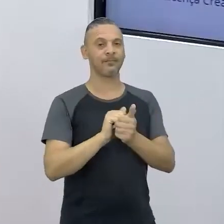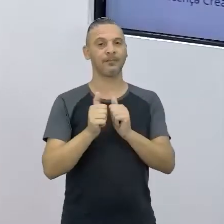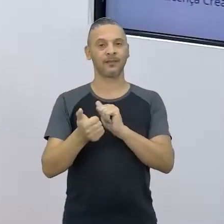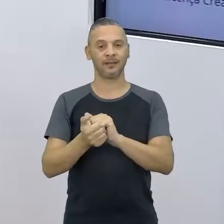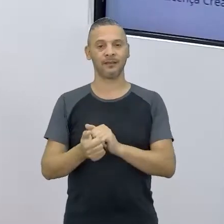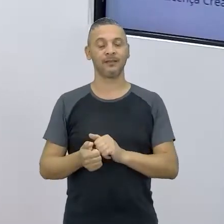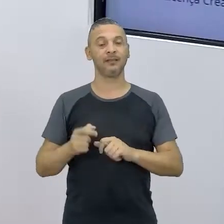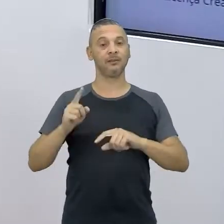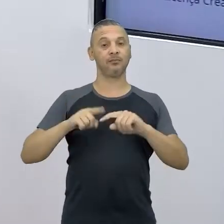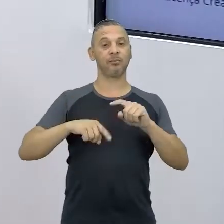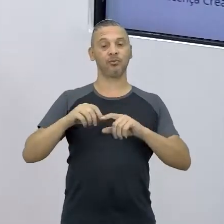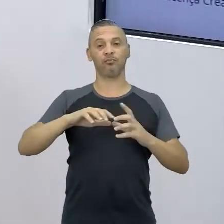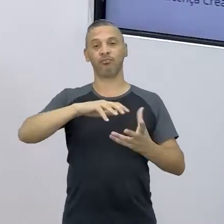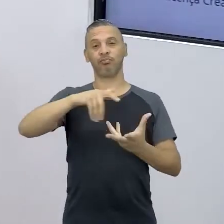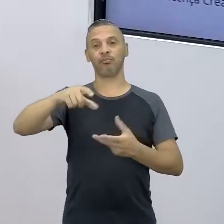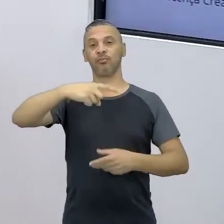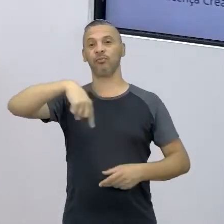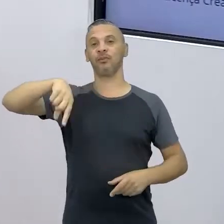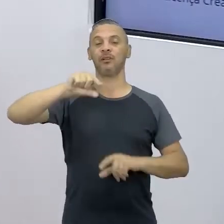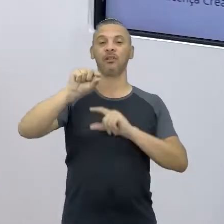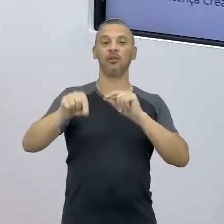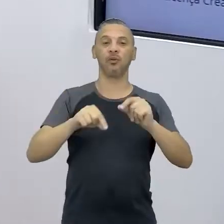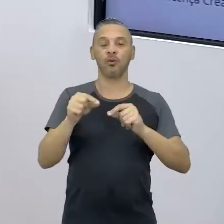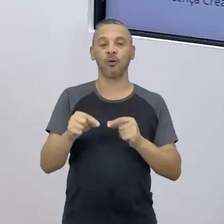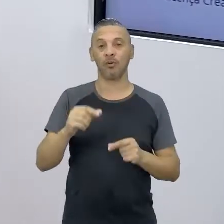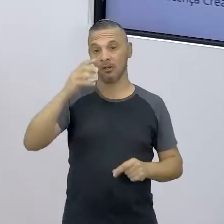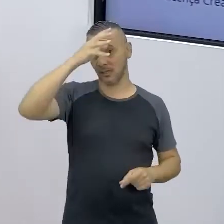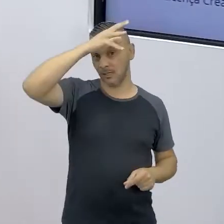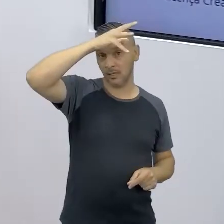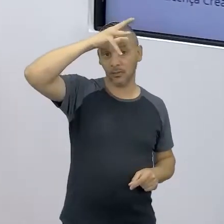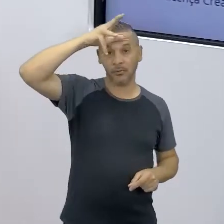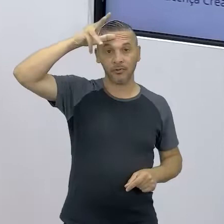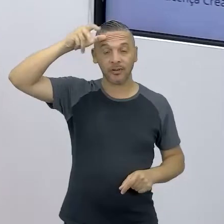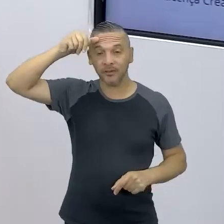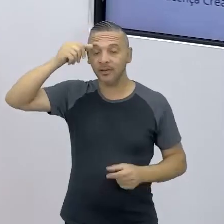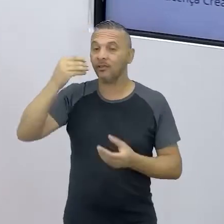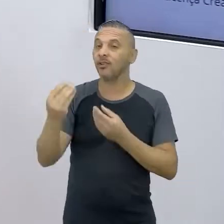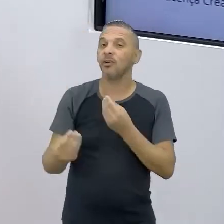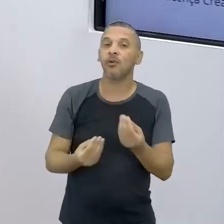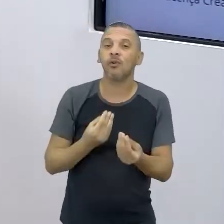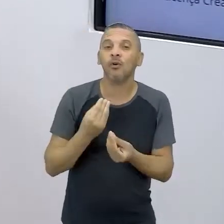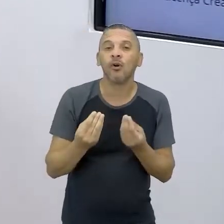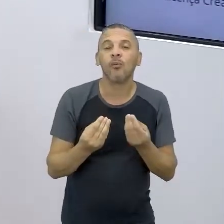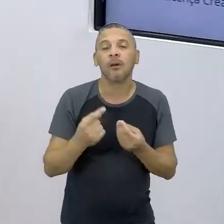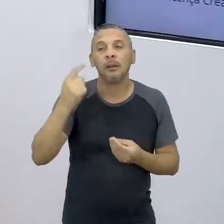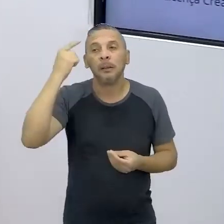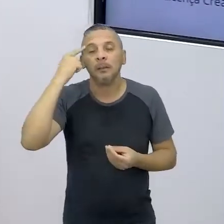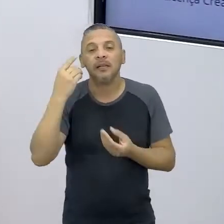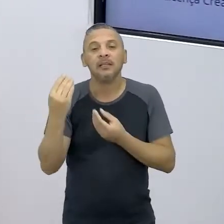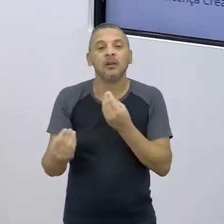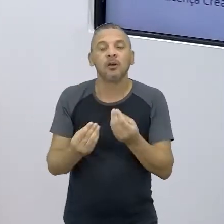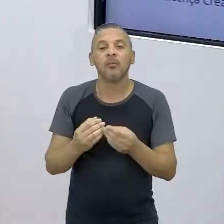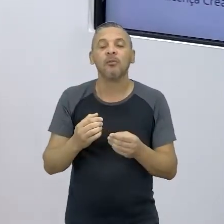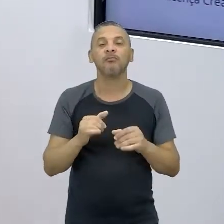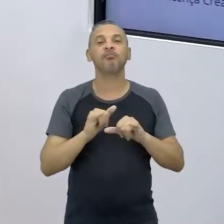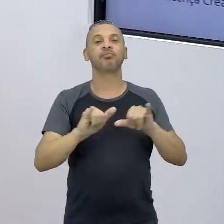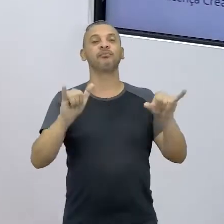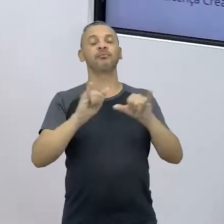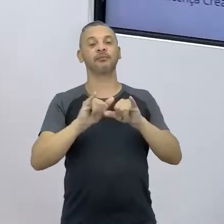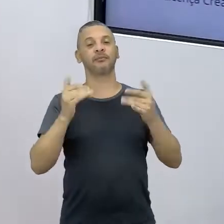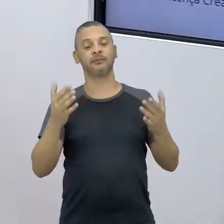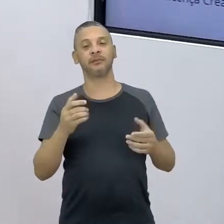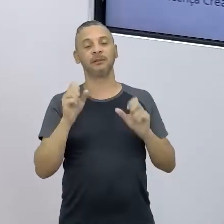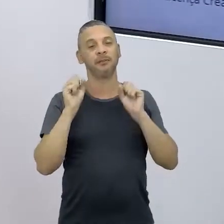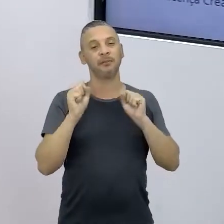produto global, como, por exemplo, marcas de refrigerantes que são globais. Sim. Como que eles pensam essa logística de propaganda, né? E aí você